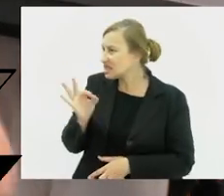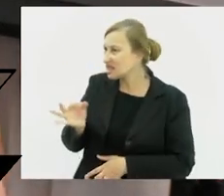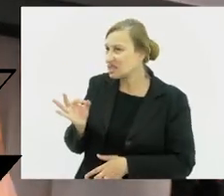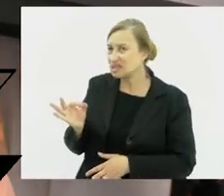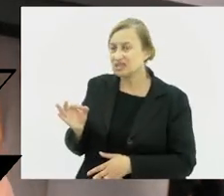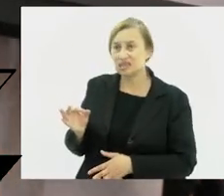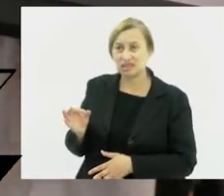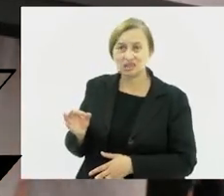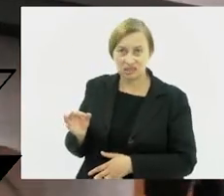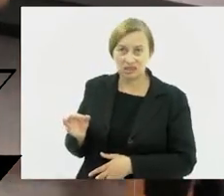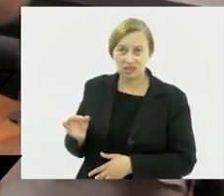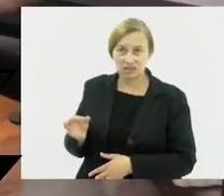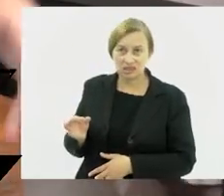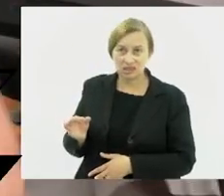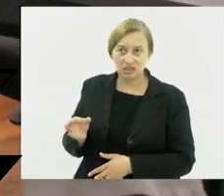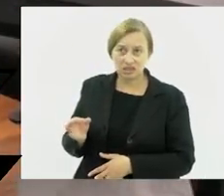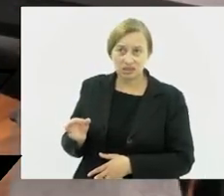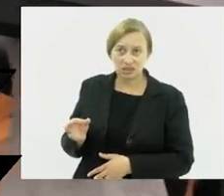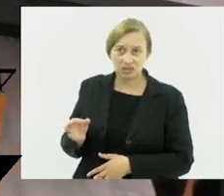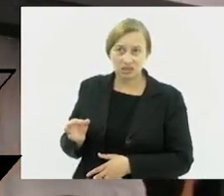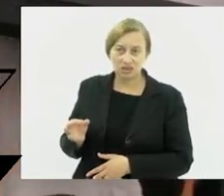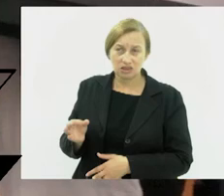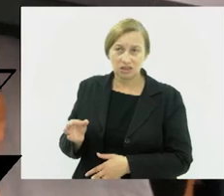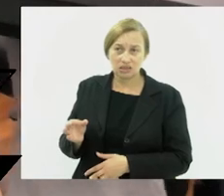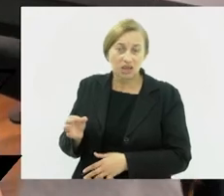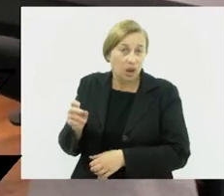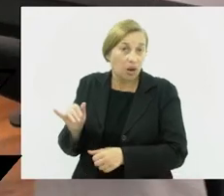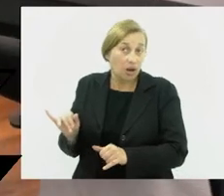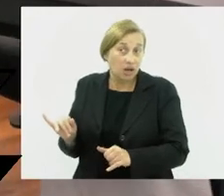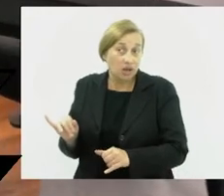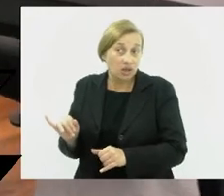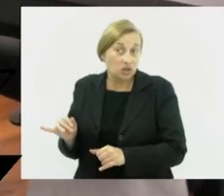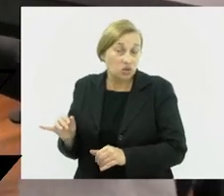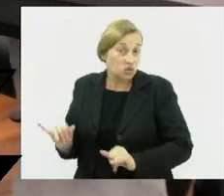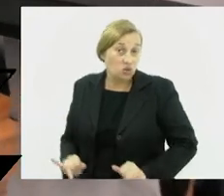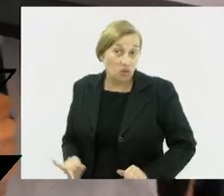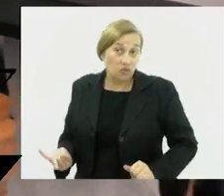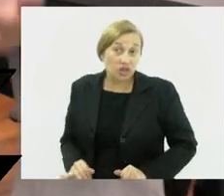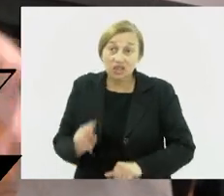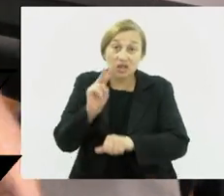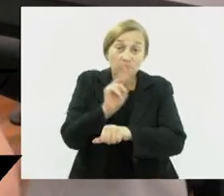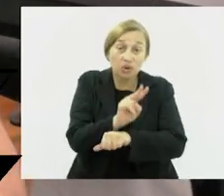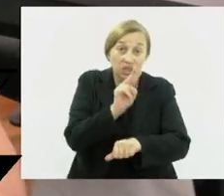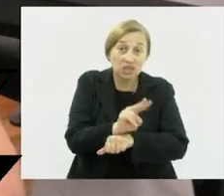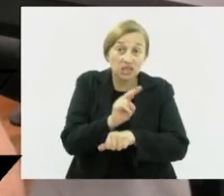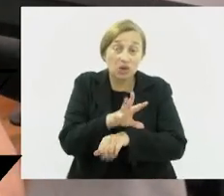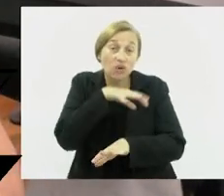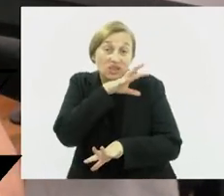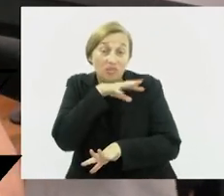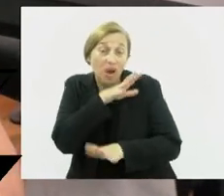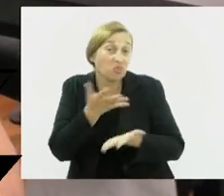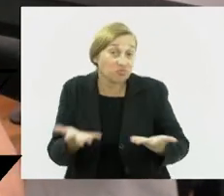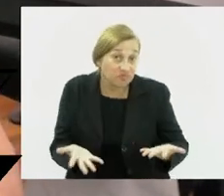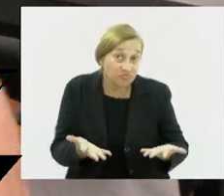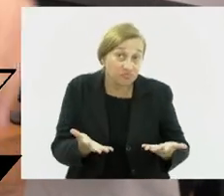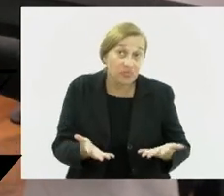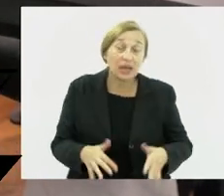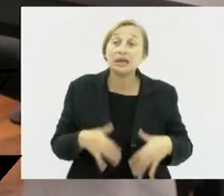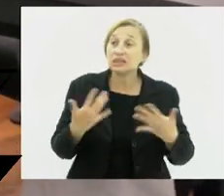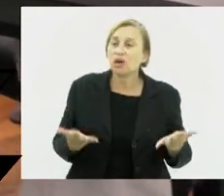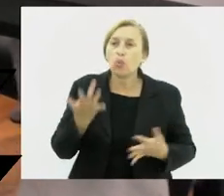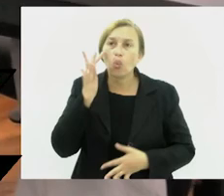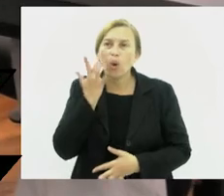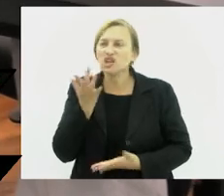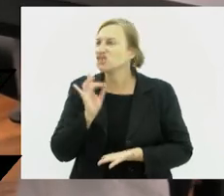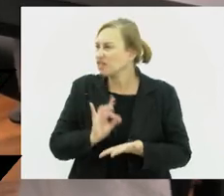tudo no colo da proteção animal. Entende? Porque acaba tendo uma histeria coletiva. Então, eu acho que a